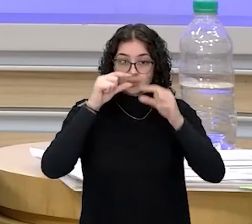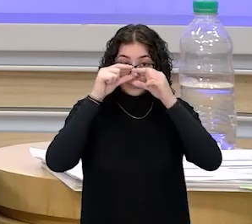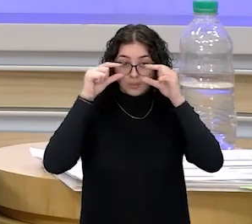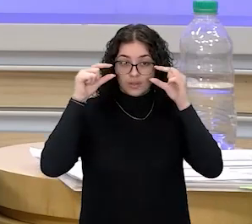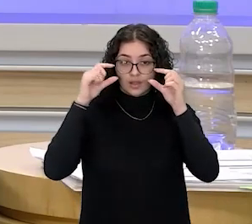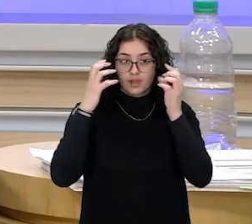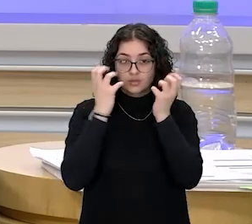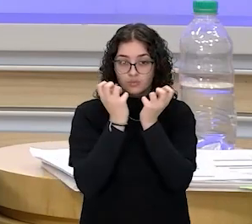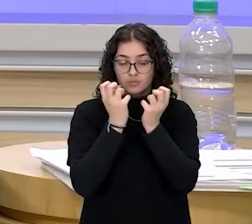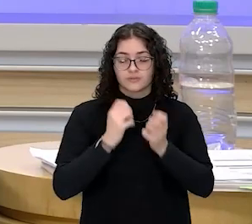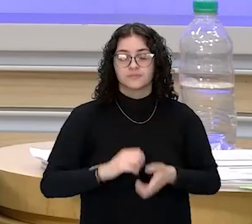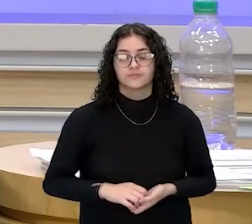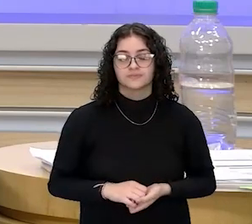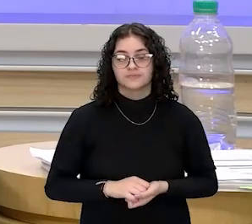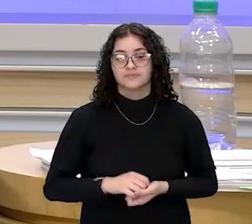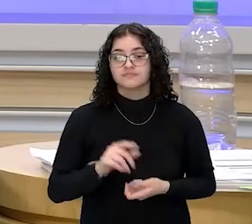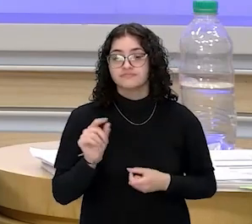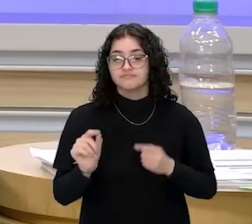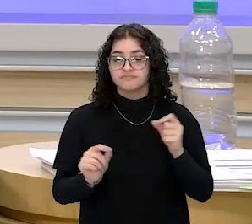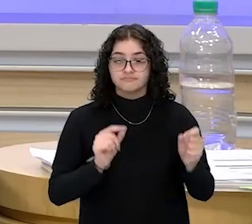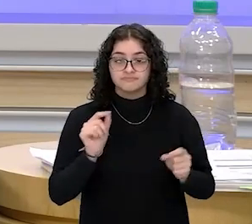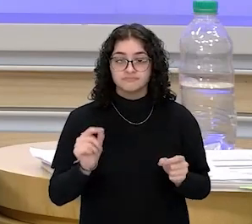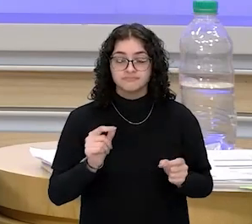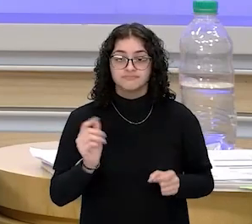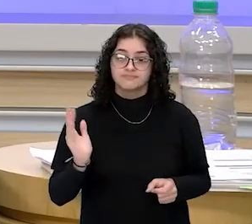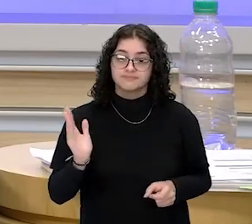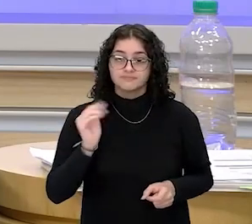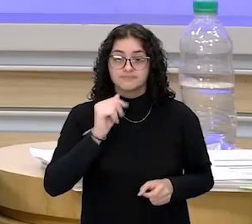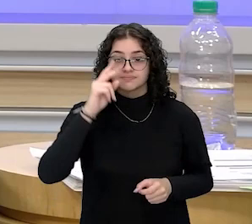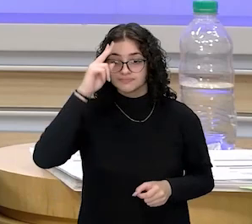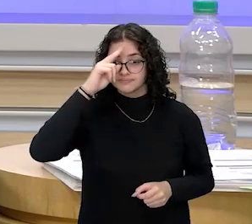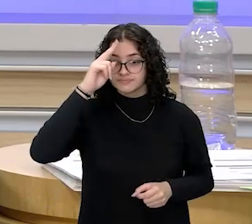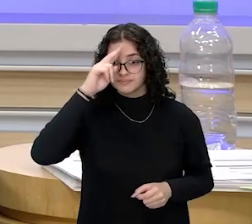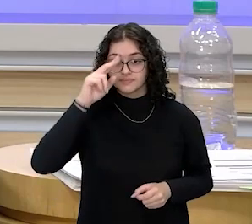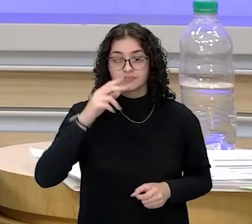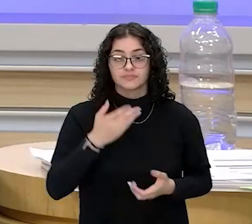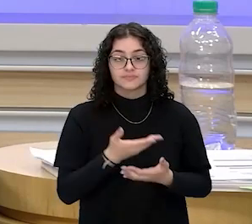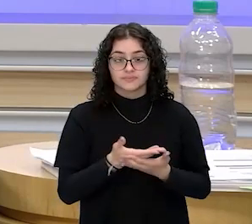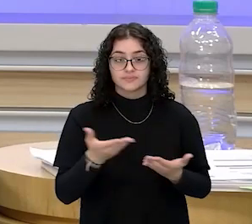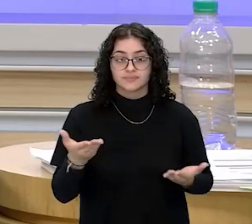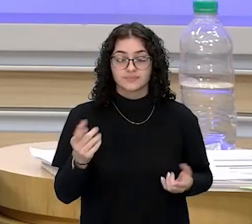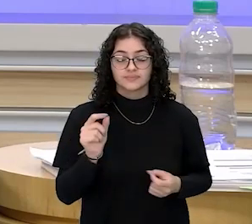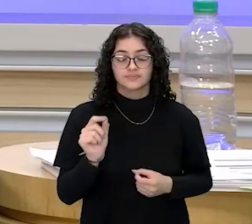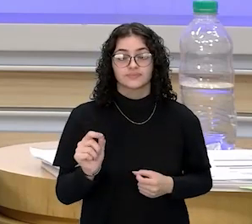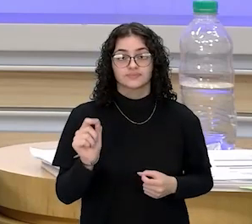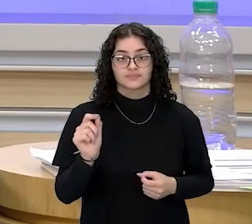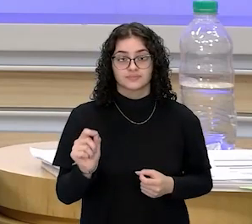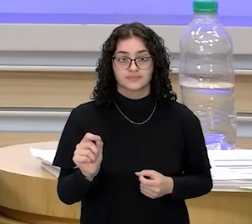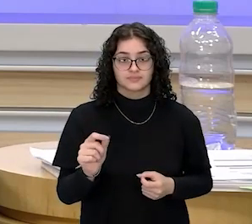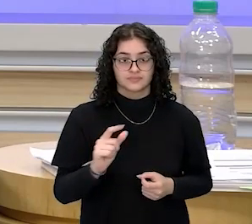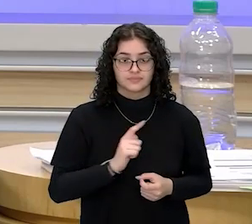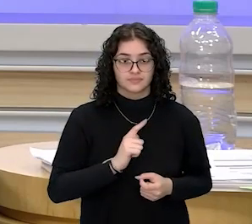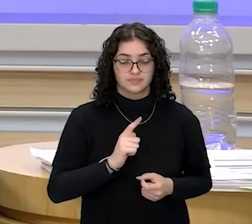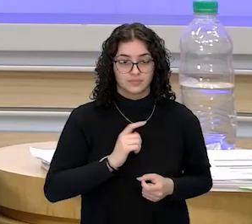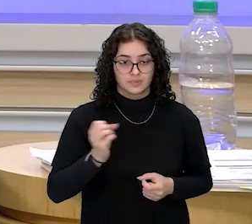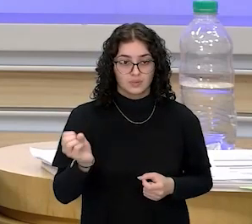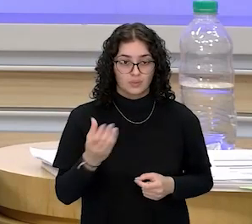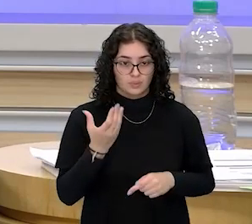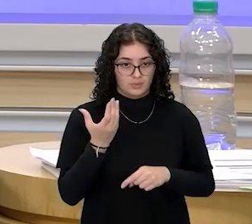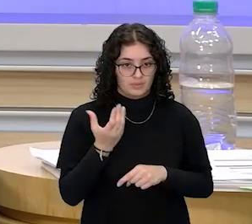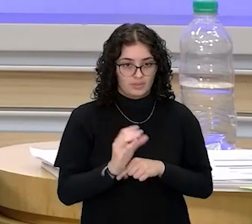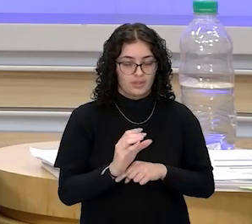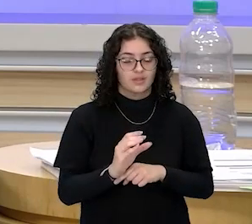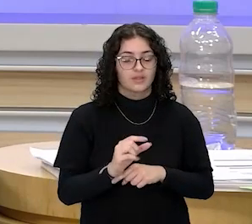escura. Bom, e claro, né, vamos lembrar aí para vocês que nós temos um novo canal